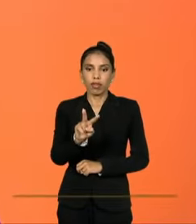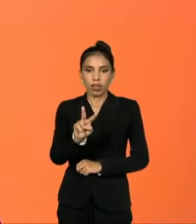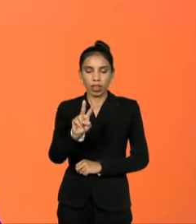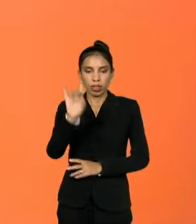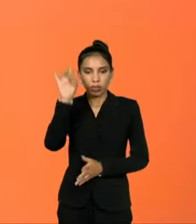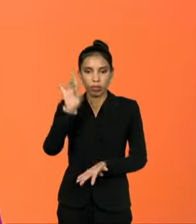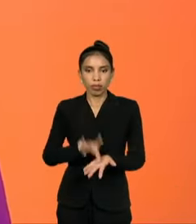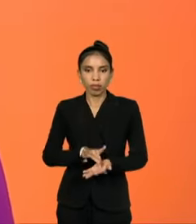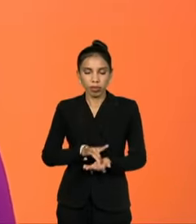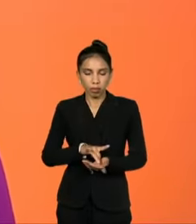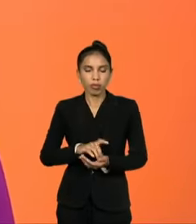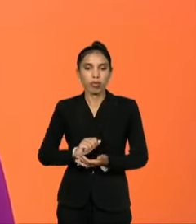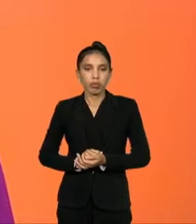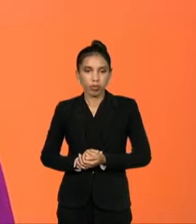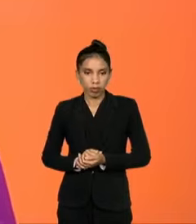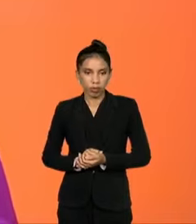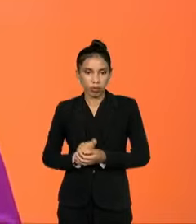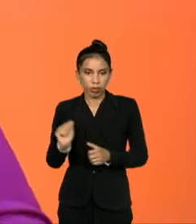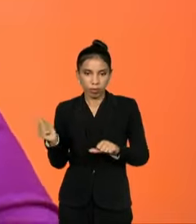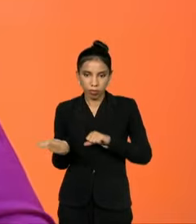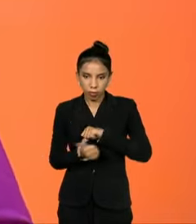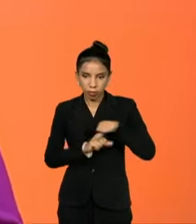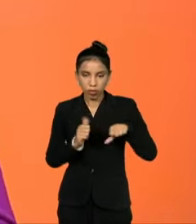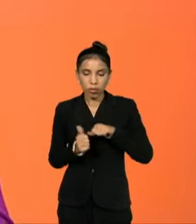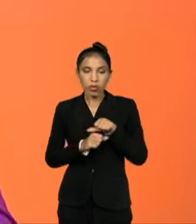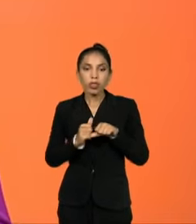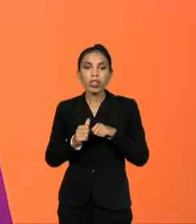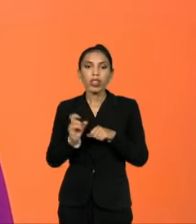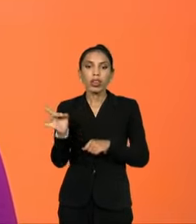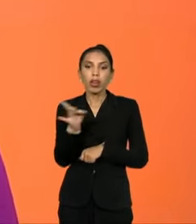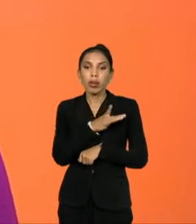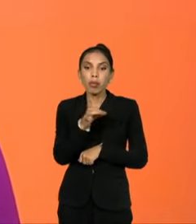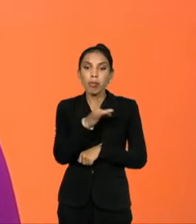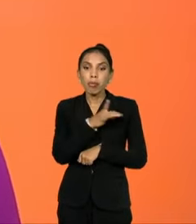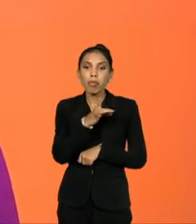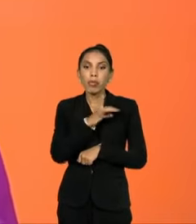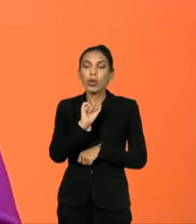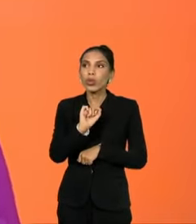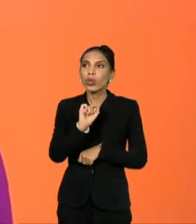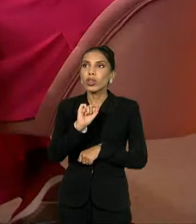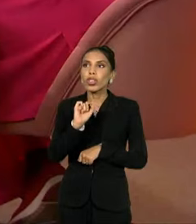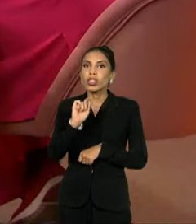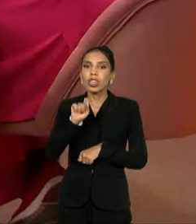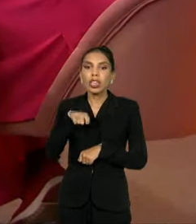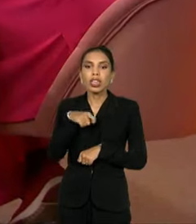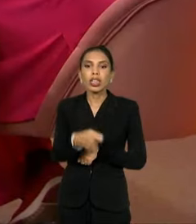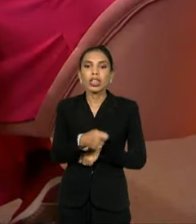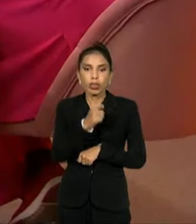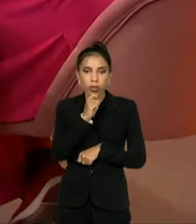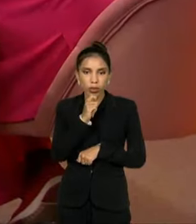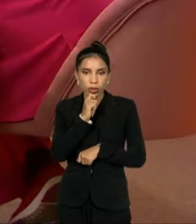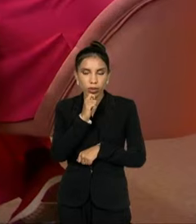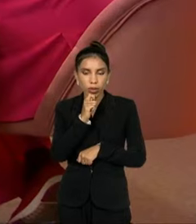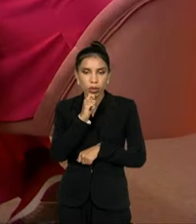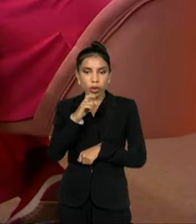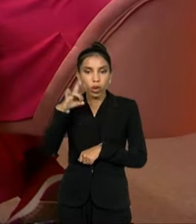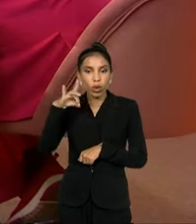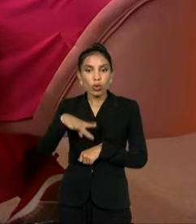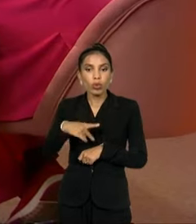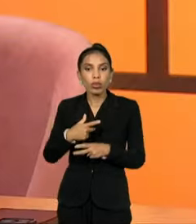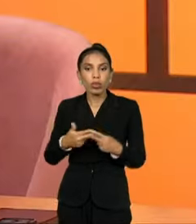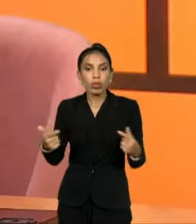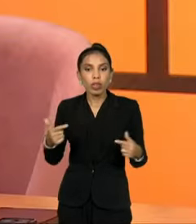ele se redimensiona. Não tem nada pior do que o medo que não tem cara. A gente Cissa, conhecendo... só uma última coisa, a mãezinha